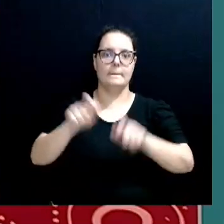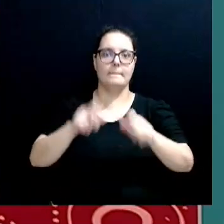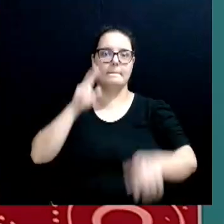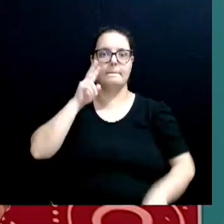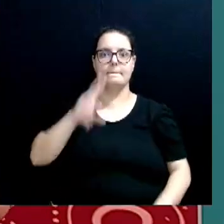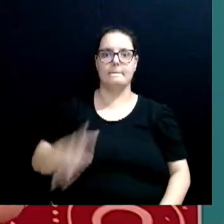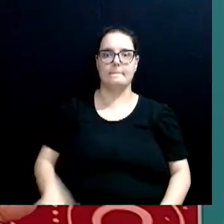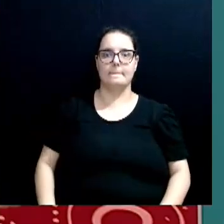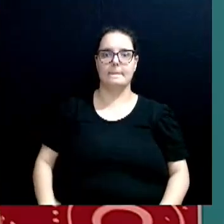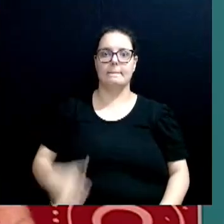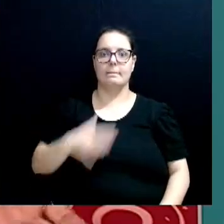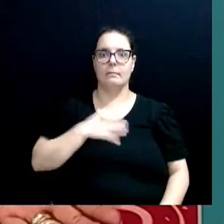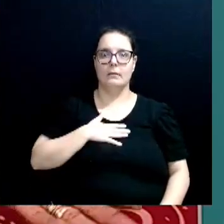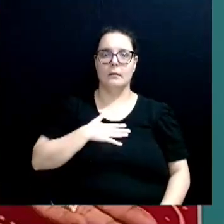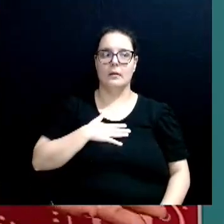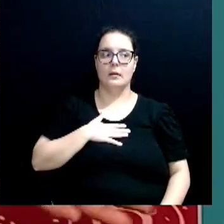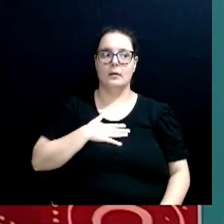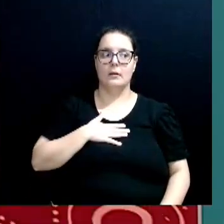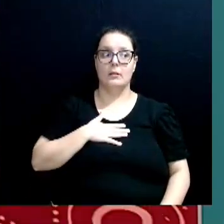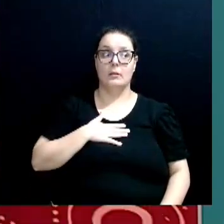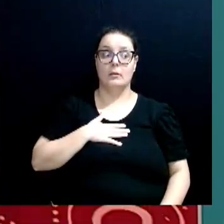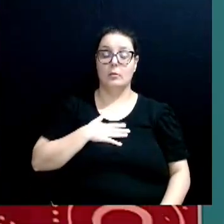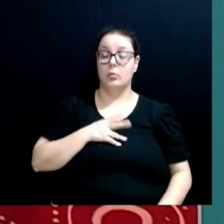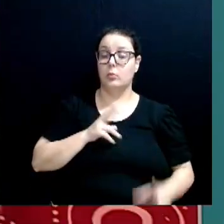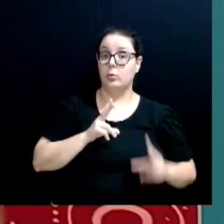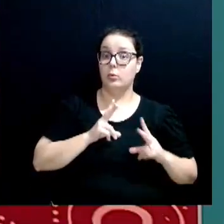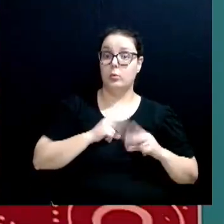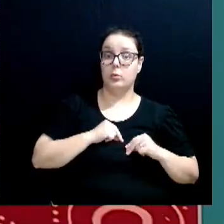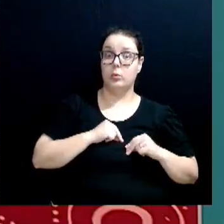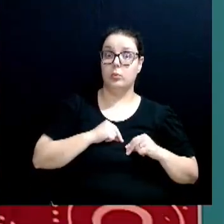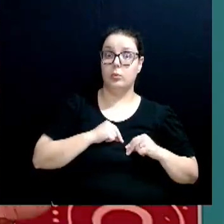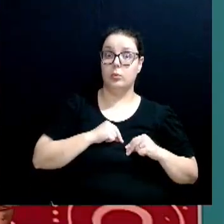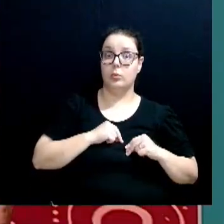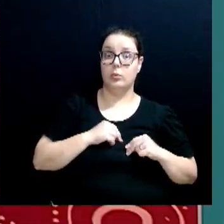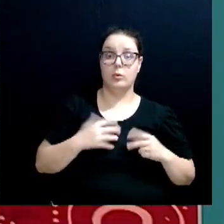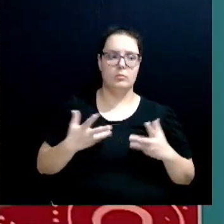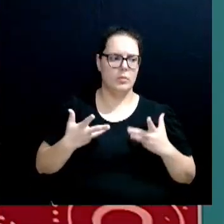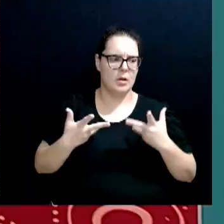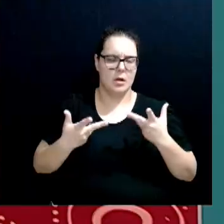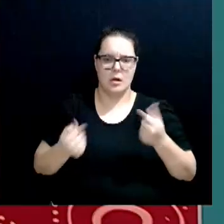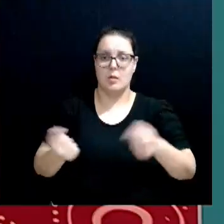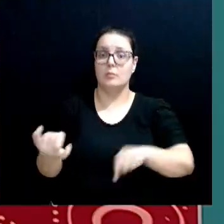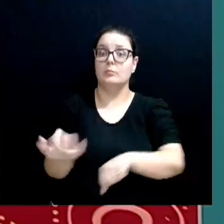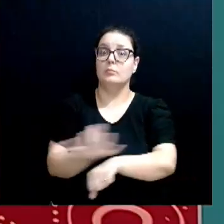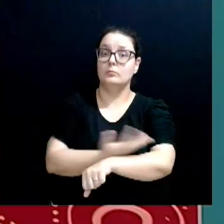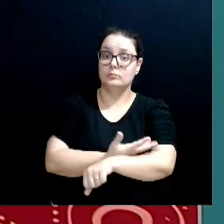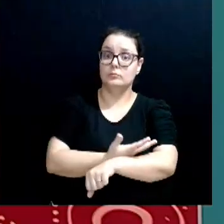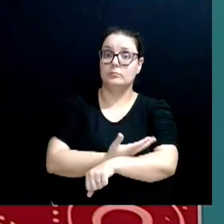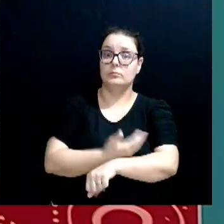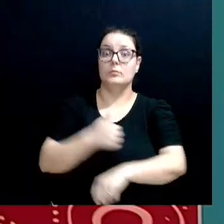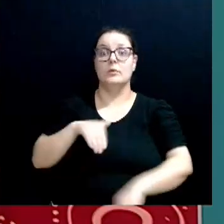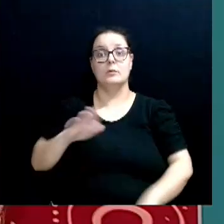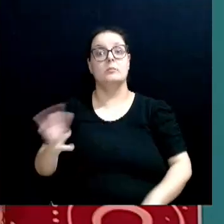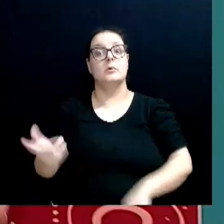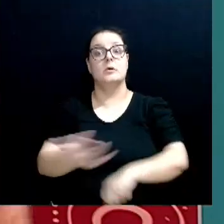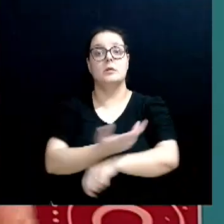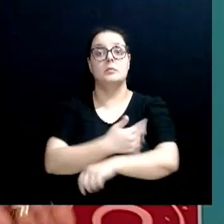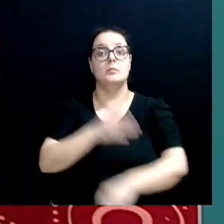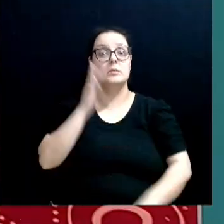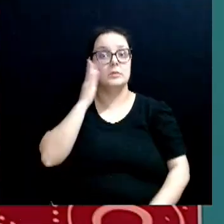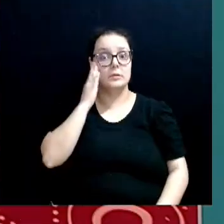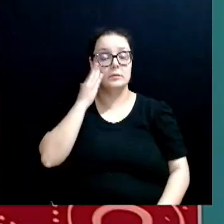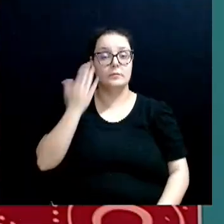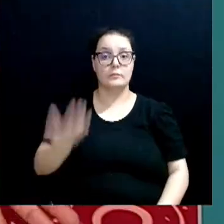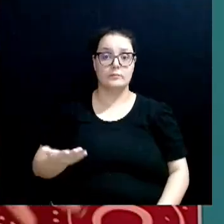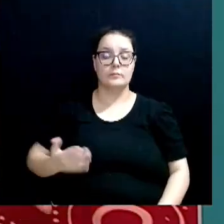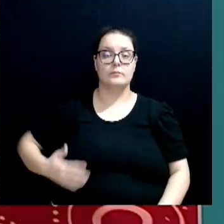mim, foi algo terrível, foi sensacional, emocionante. E mais emocionante saber que